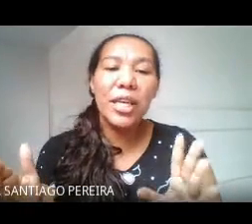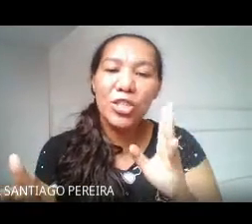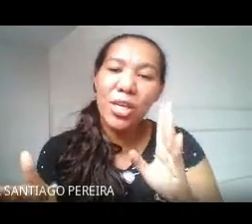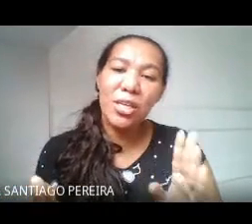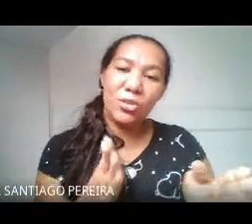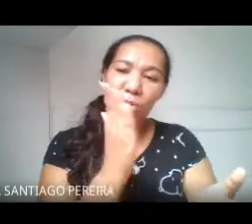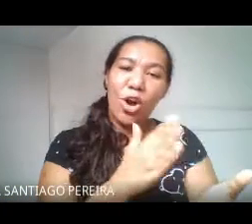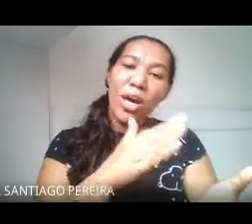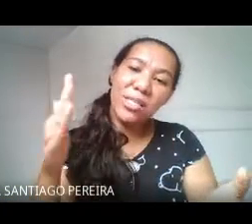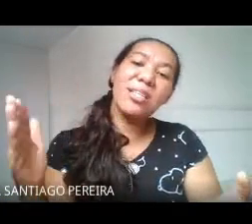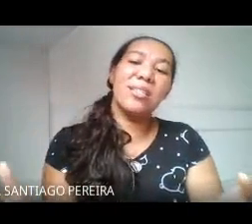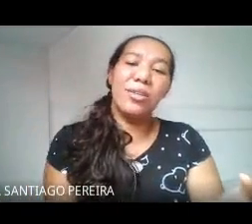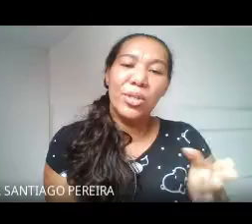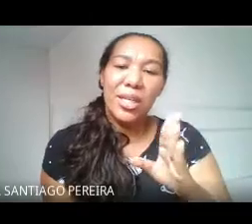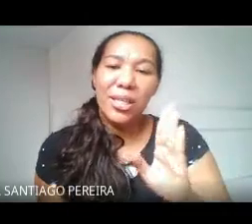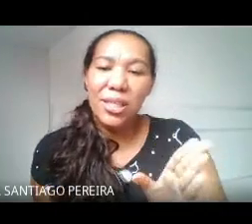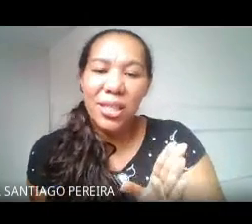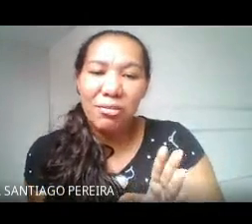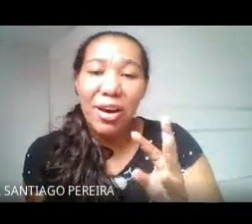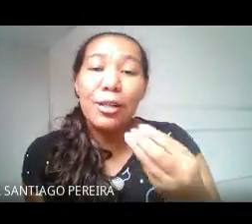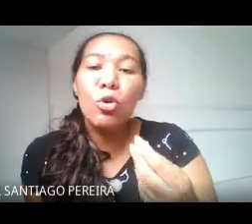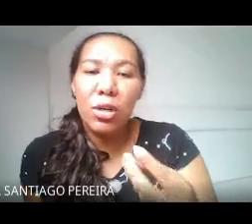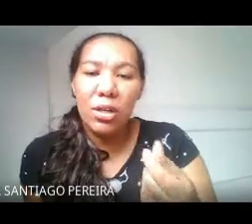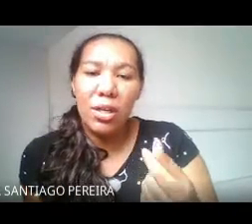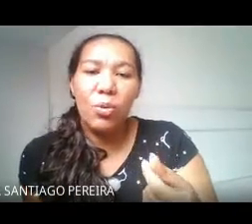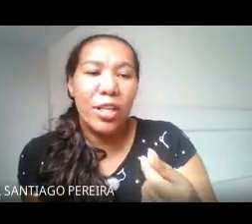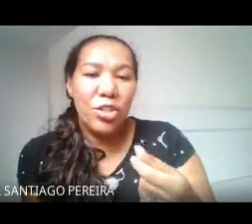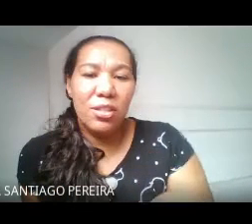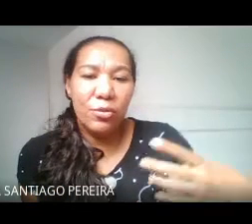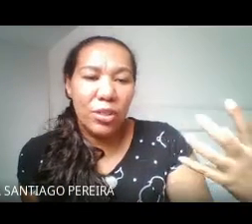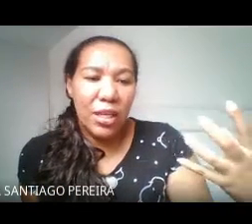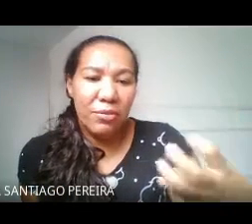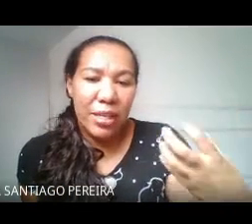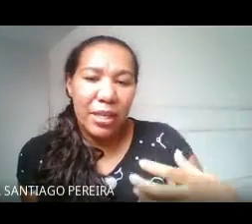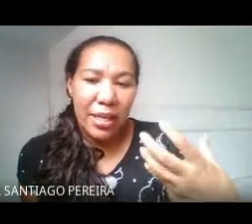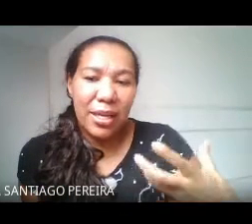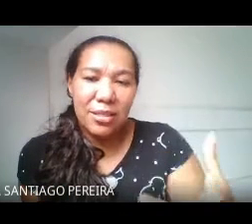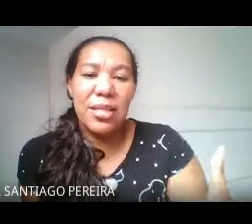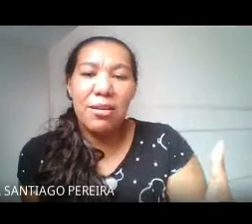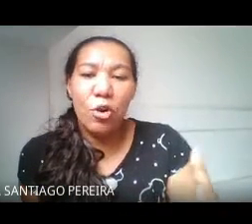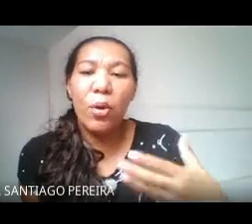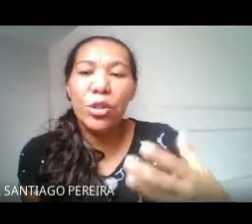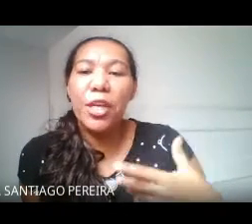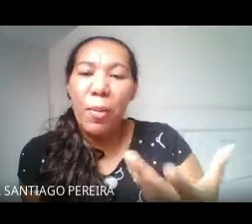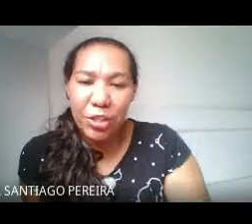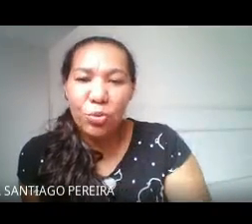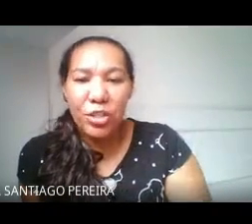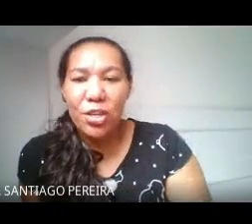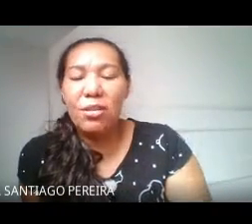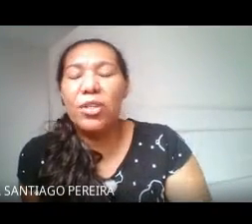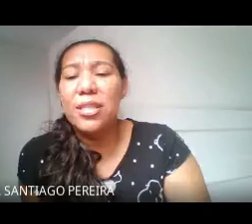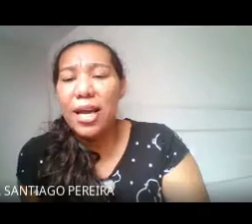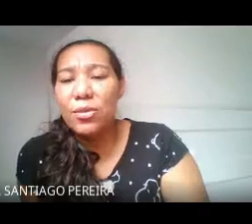Então, no inglês tem isso, de organização de valor. O adjetivo, ele é trazido dessa forma, quando eu tenho mais